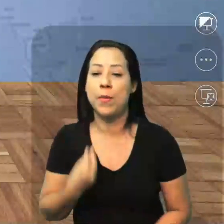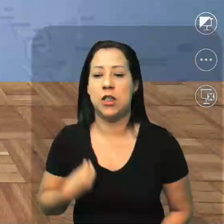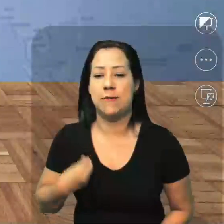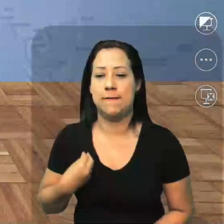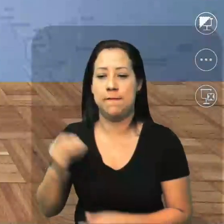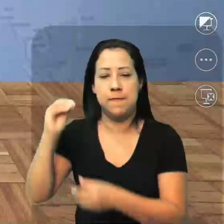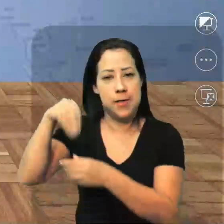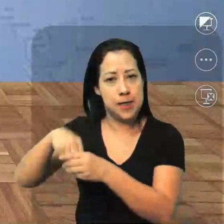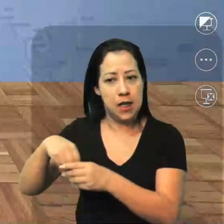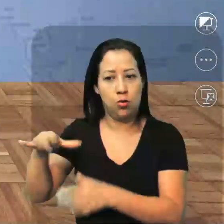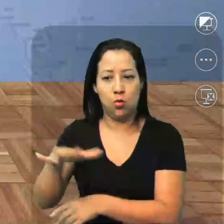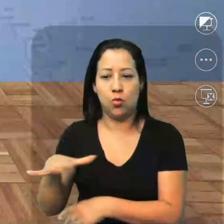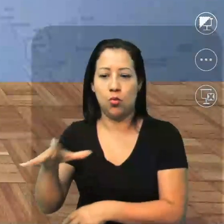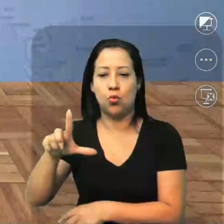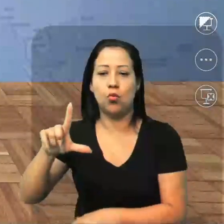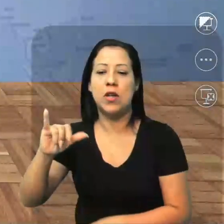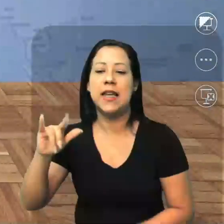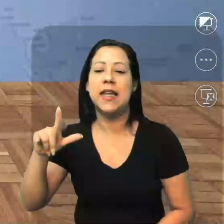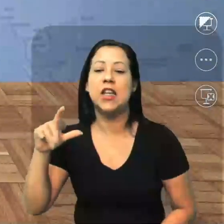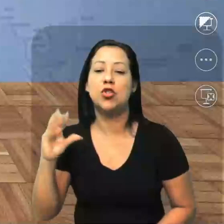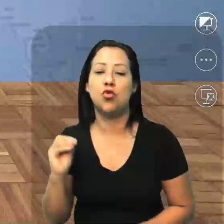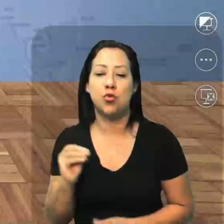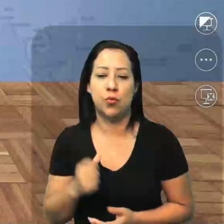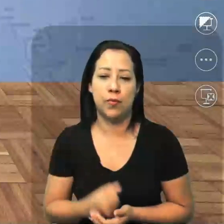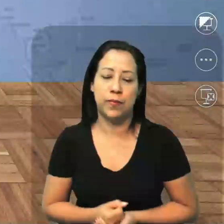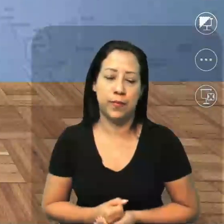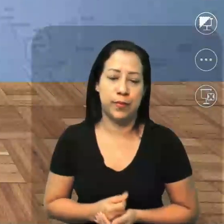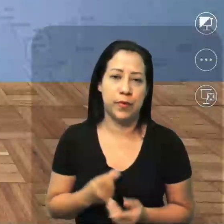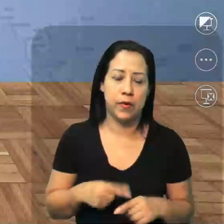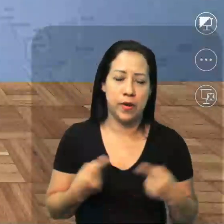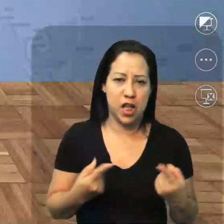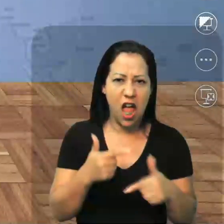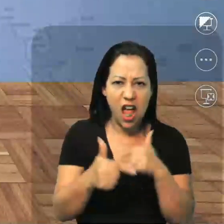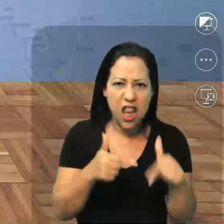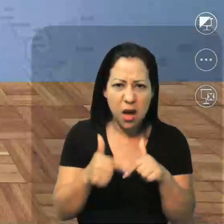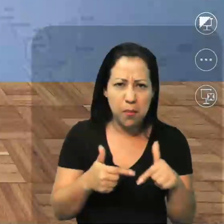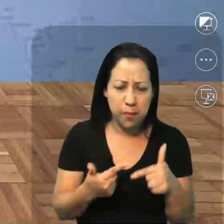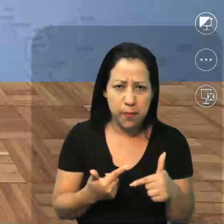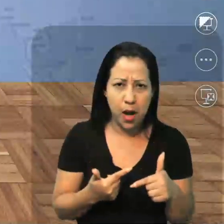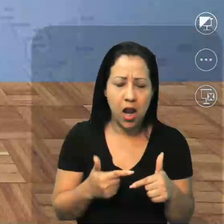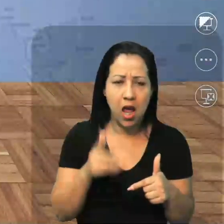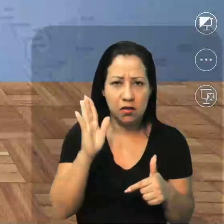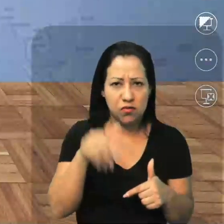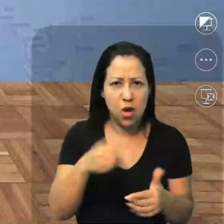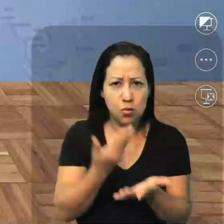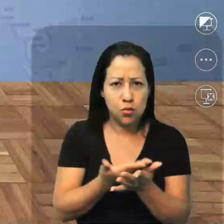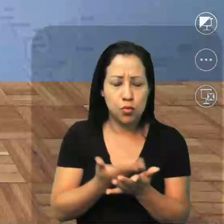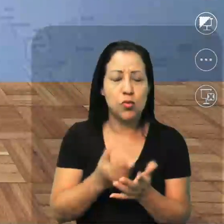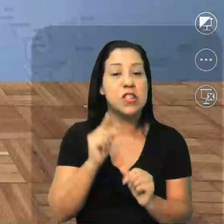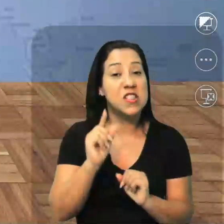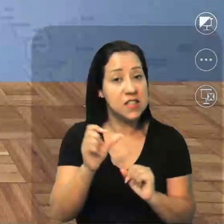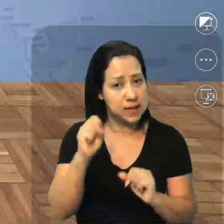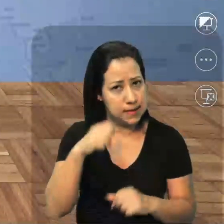Trabalha. Dentro de sociologia, dentro da geografia. E essa exclusão social